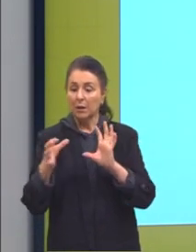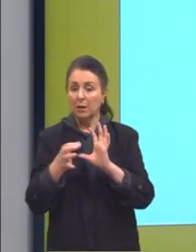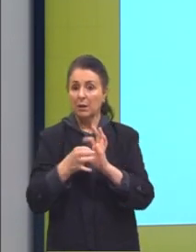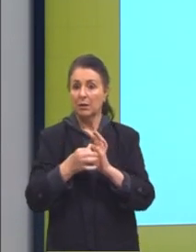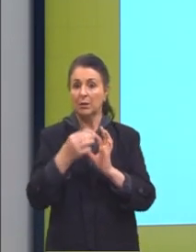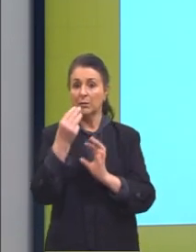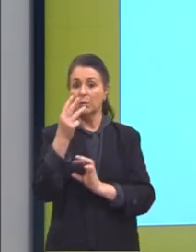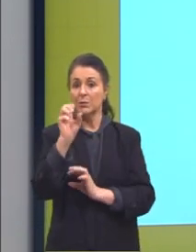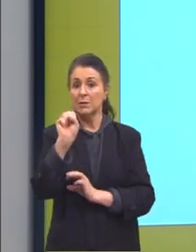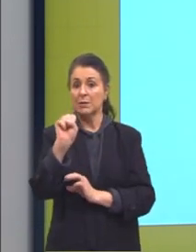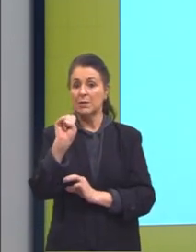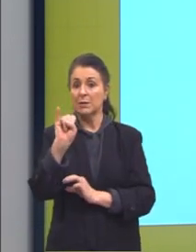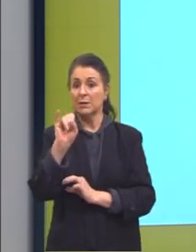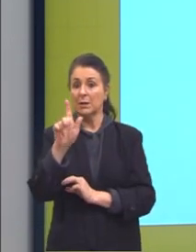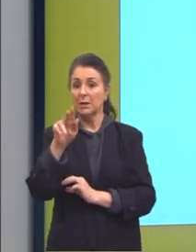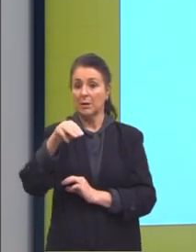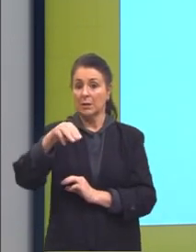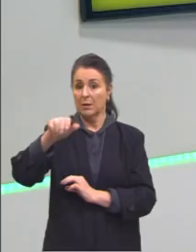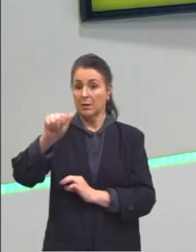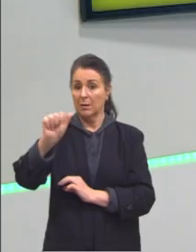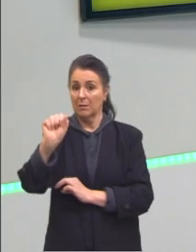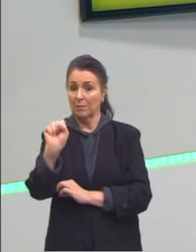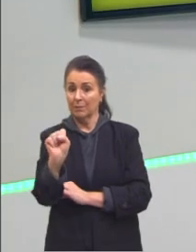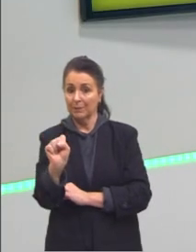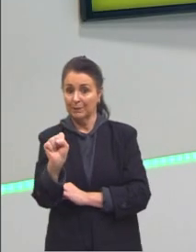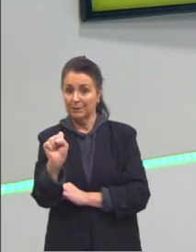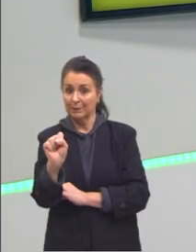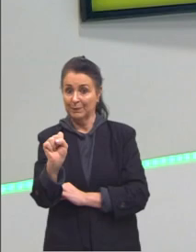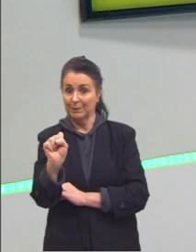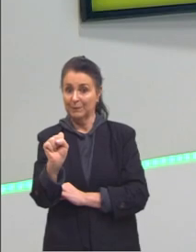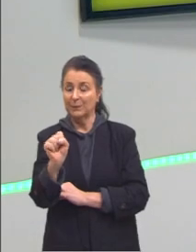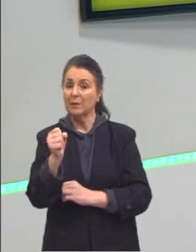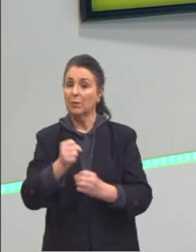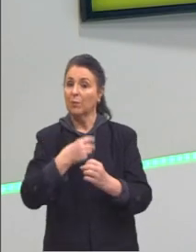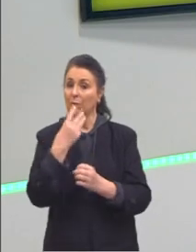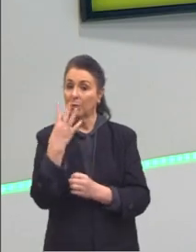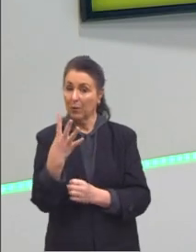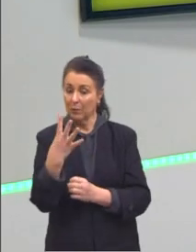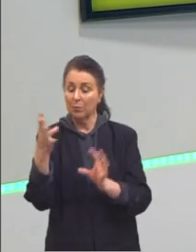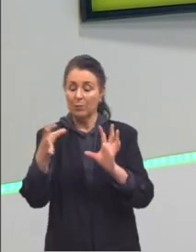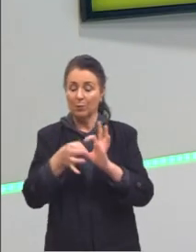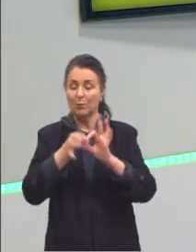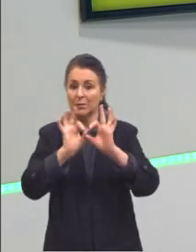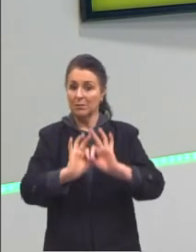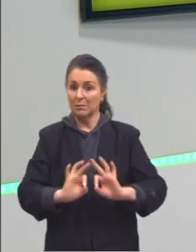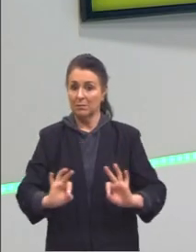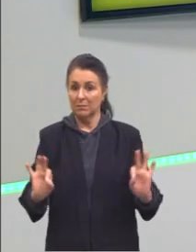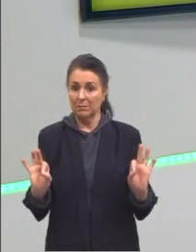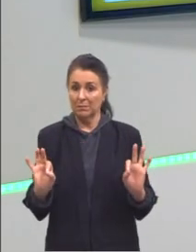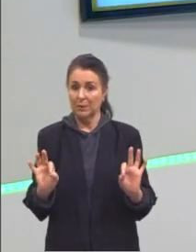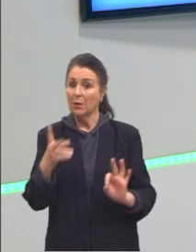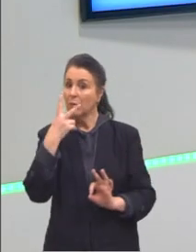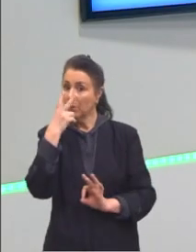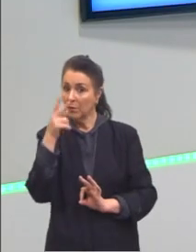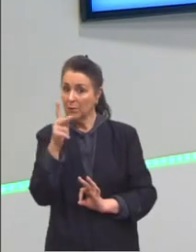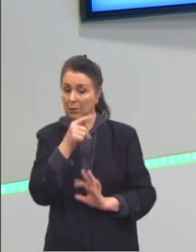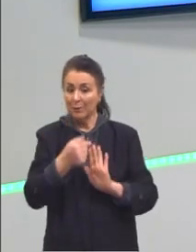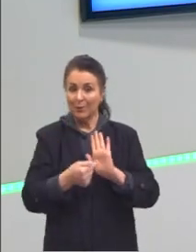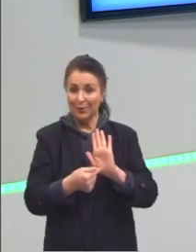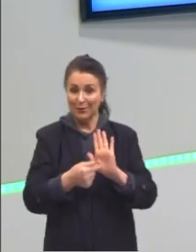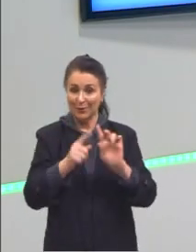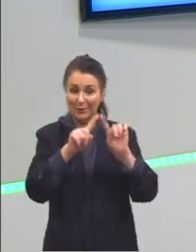sigmas e aí entra as quatro ligações simples tá que como eu apresentei aqui no